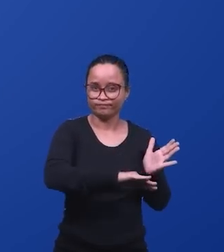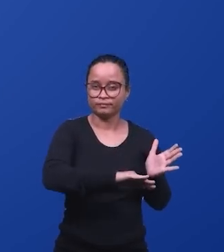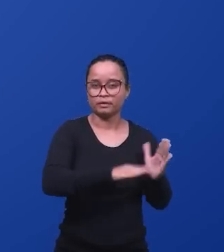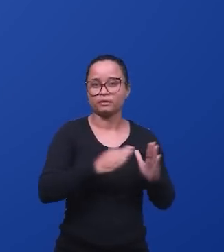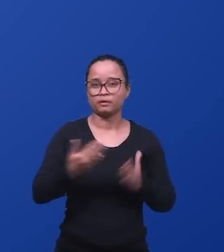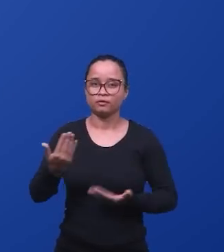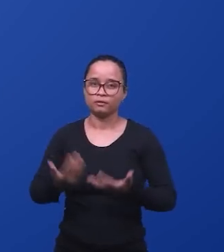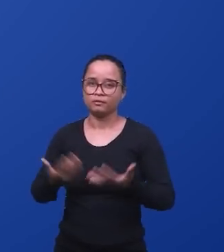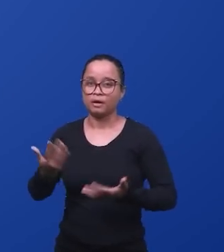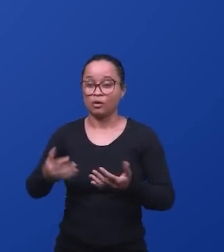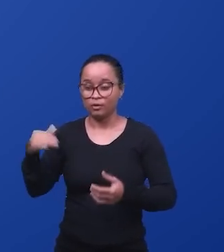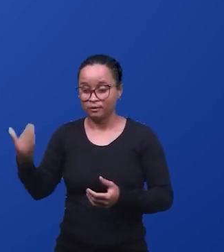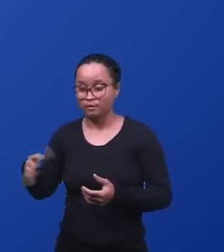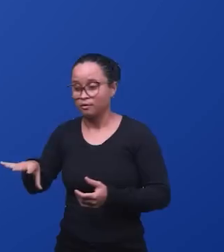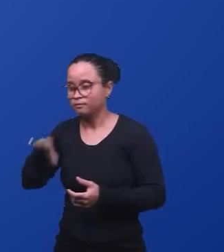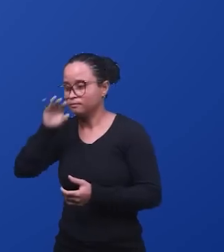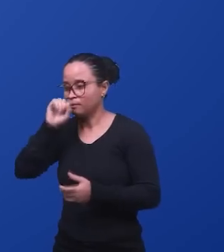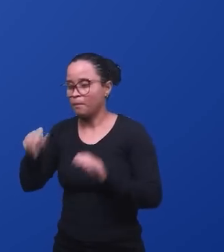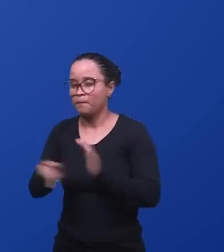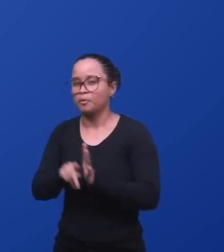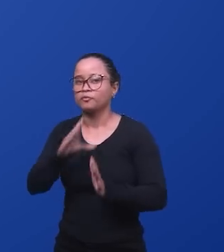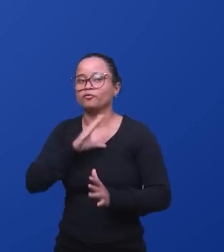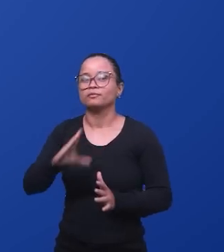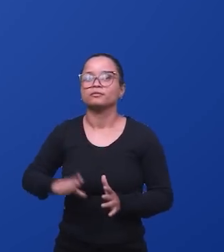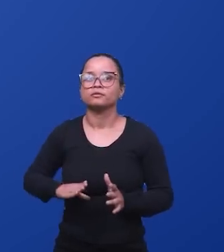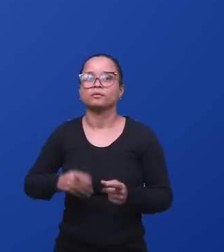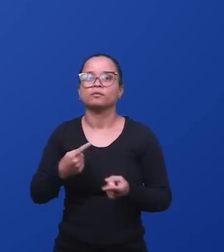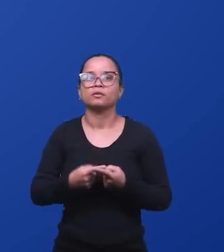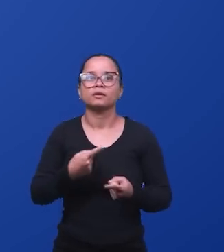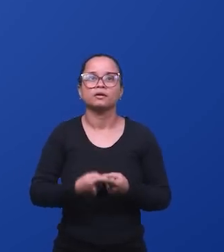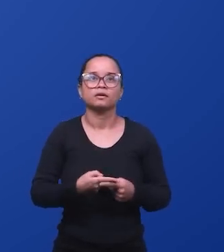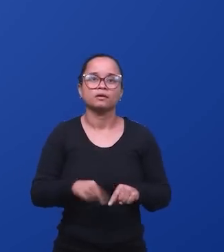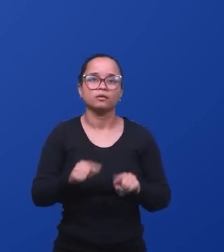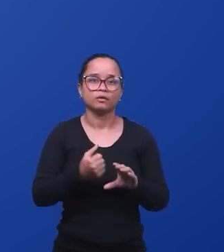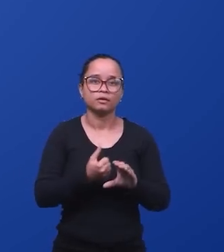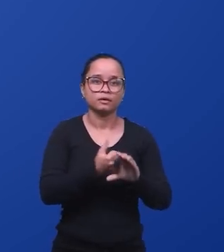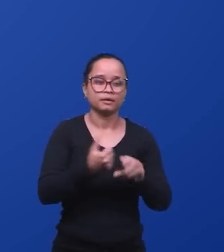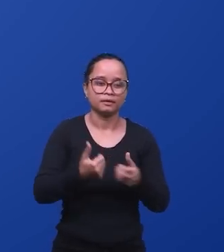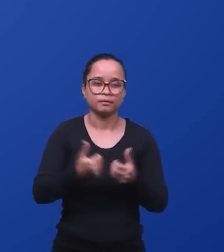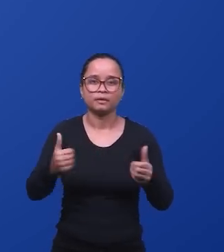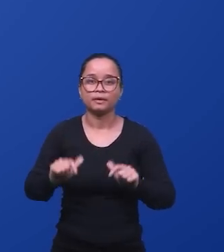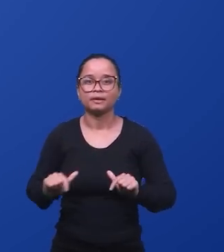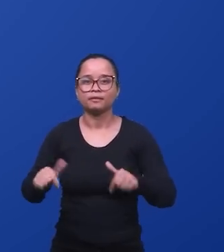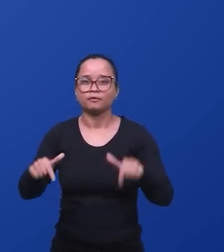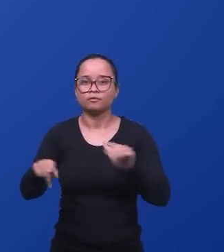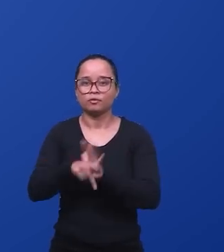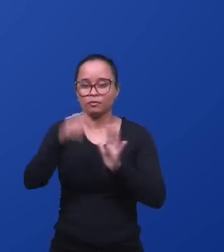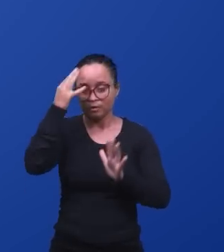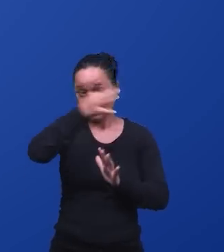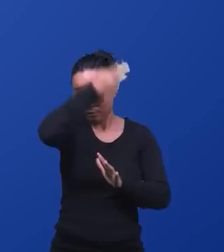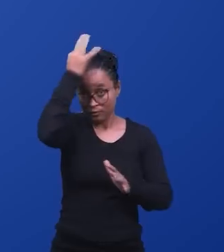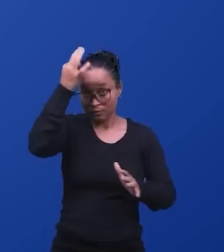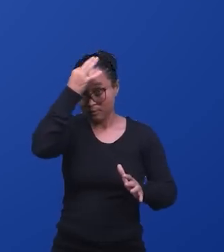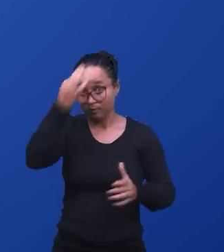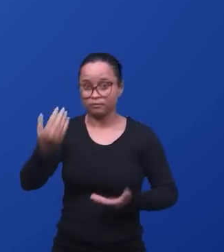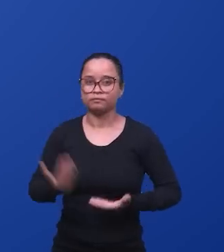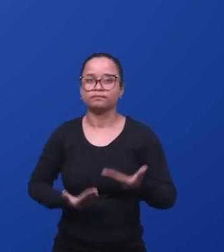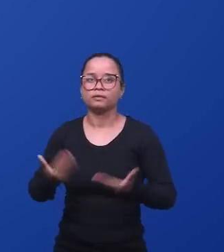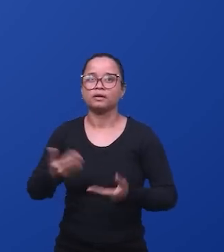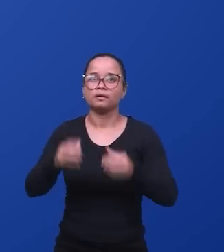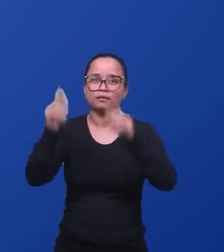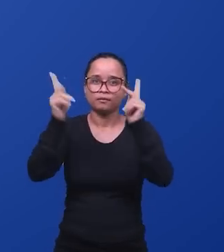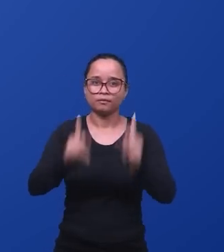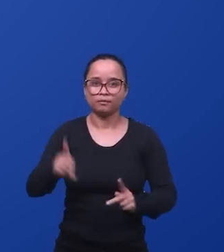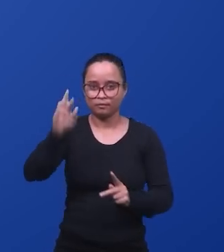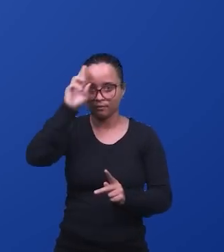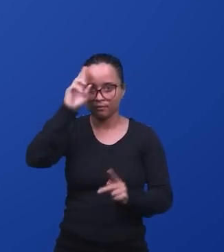bom cheiro de Cristo. E ela se destaca do cristianismo pela operação do Espírito Santo em meio à igreja.